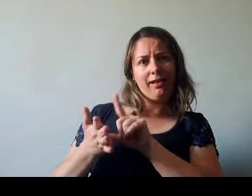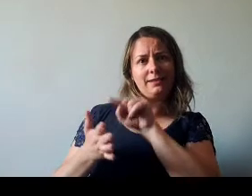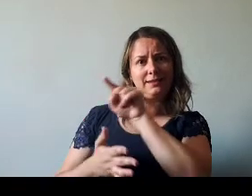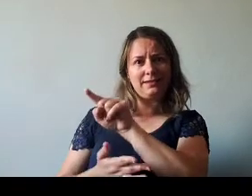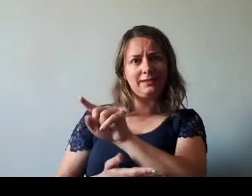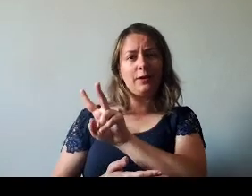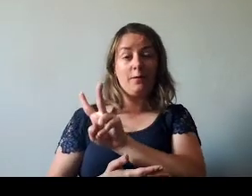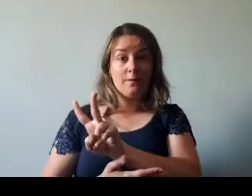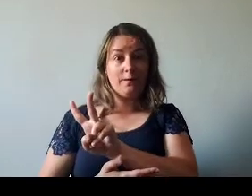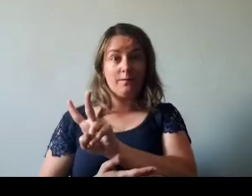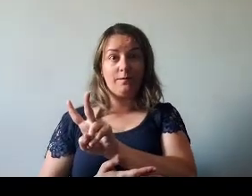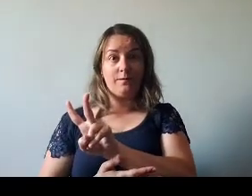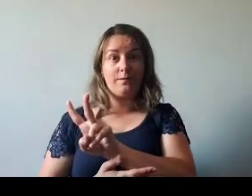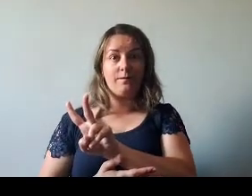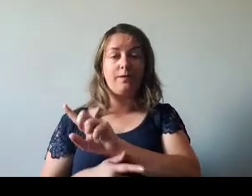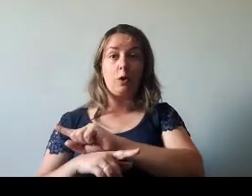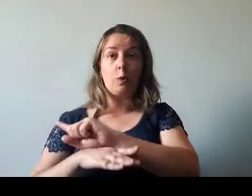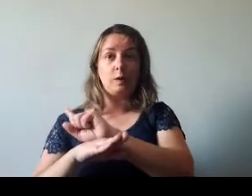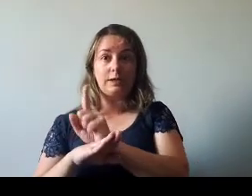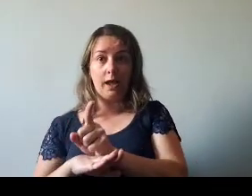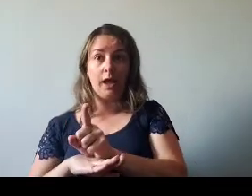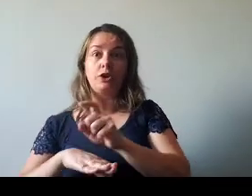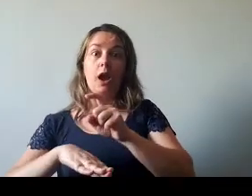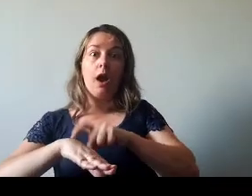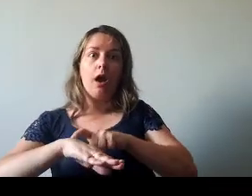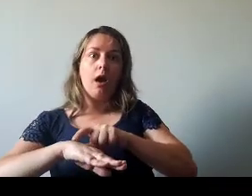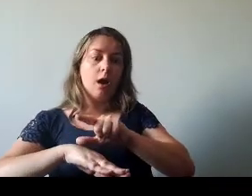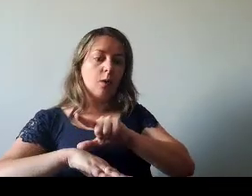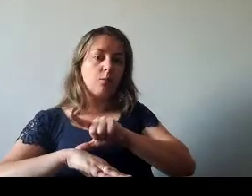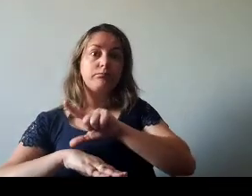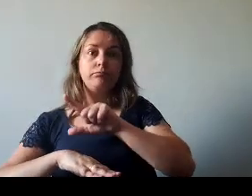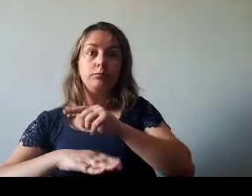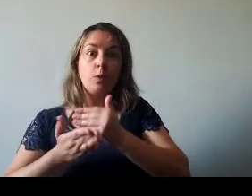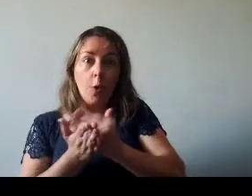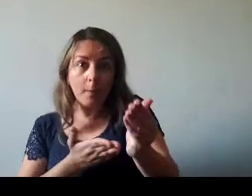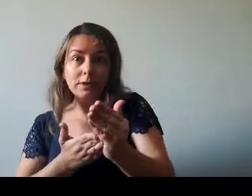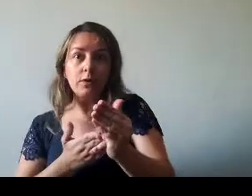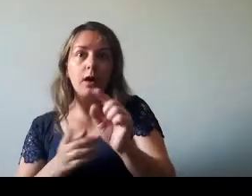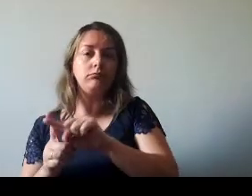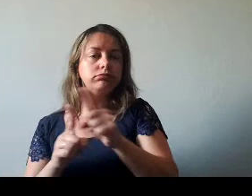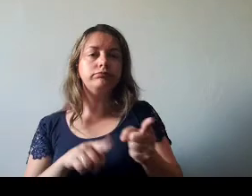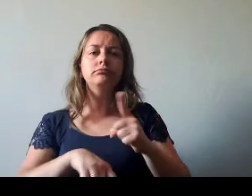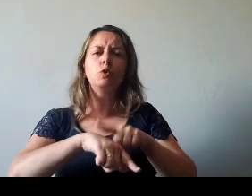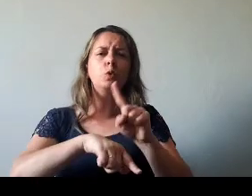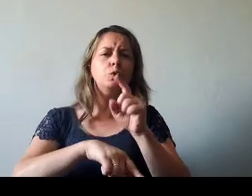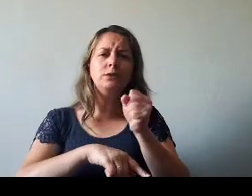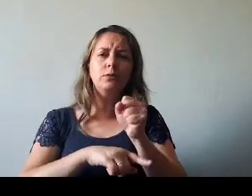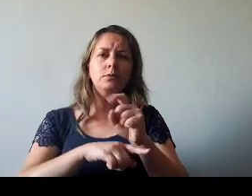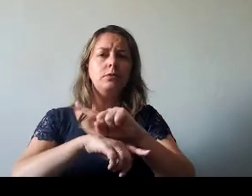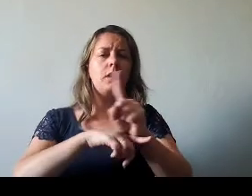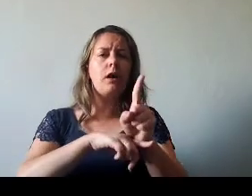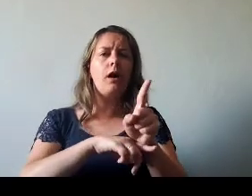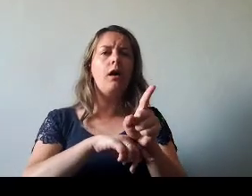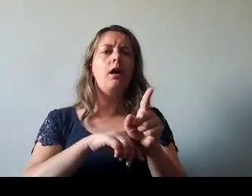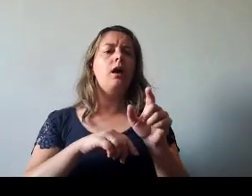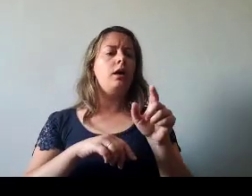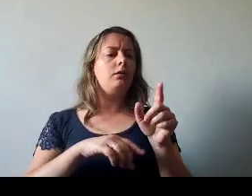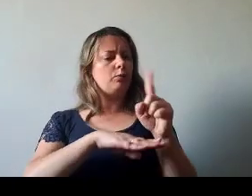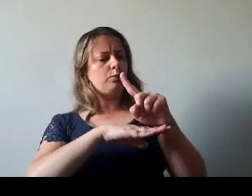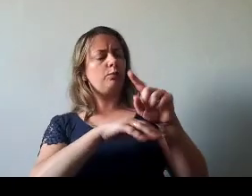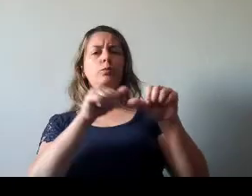0 segundos, quando disparou o cronômetro. Aí, após um segundo, ela se tornou 15. Após mais um segundo, ela se